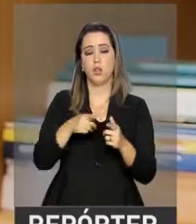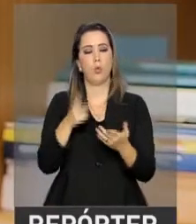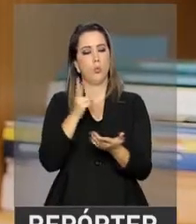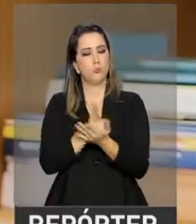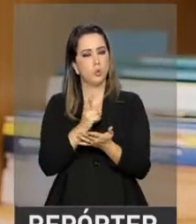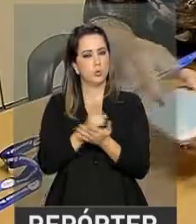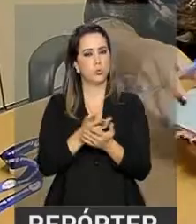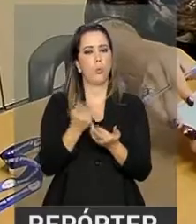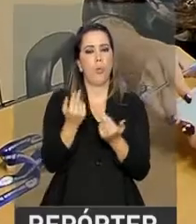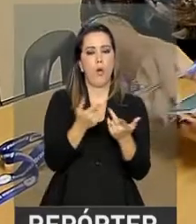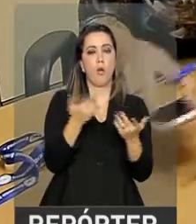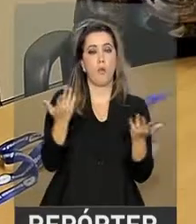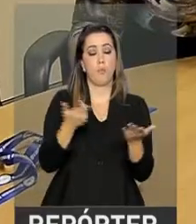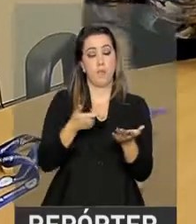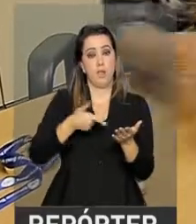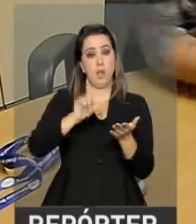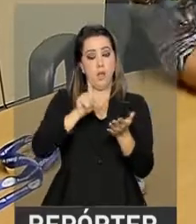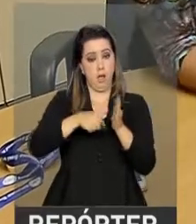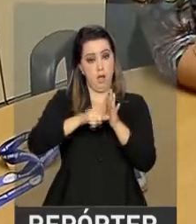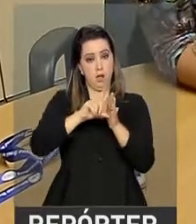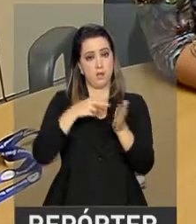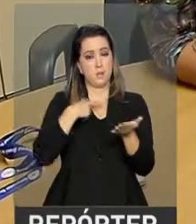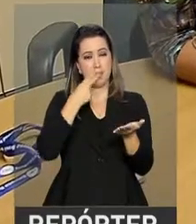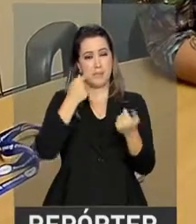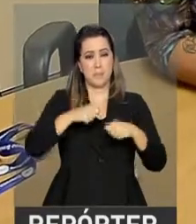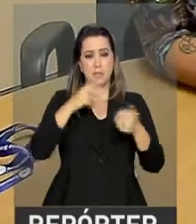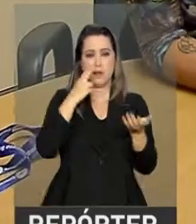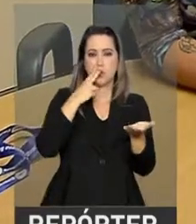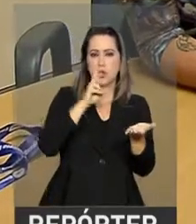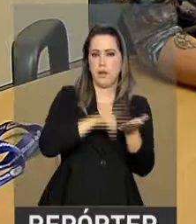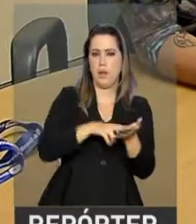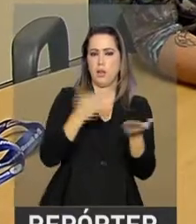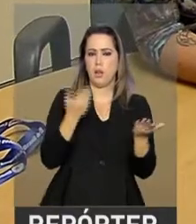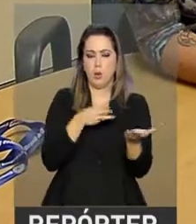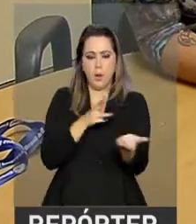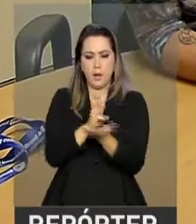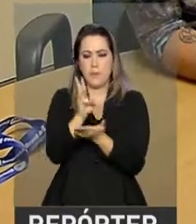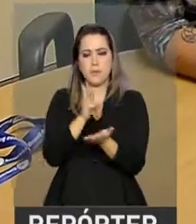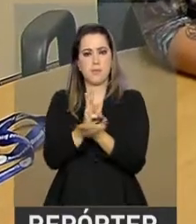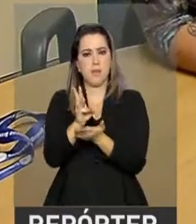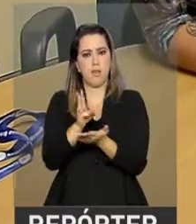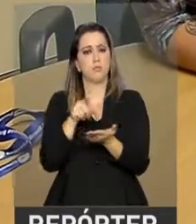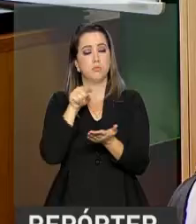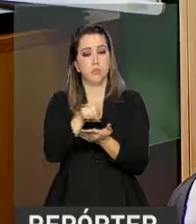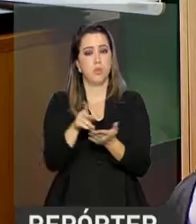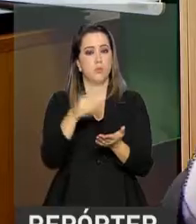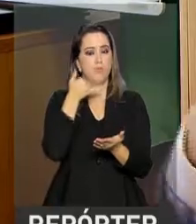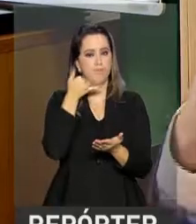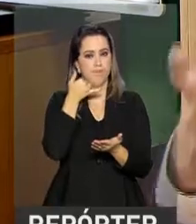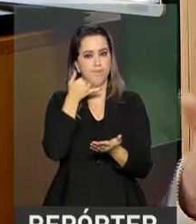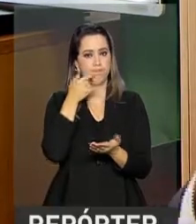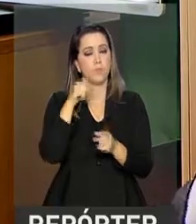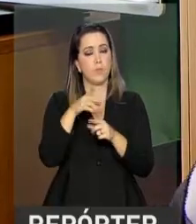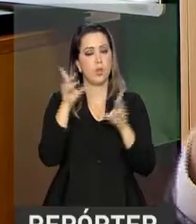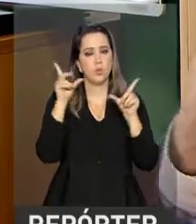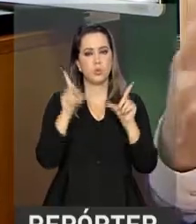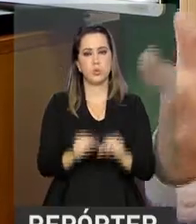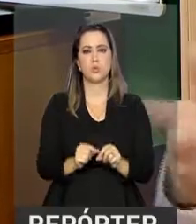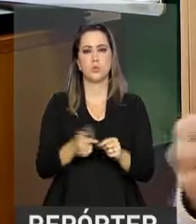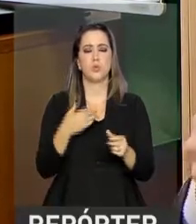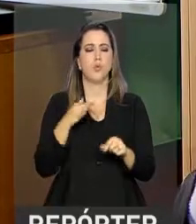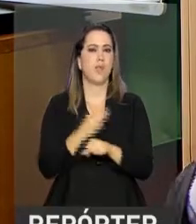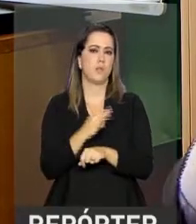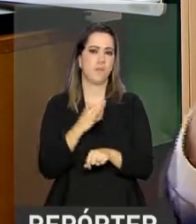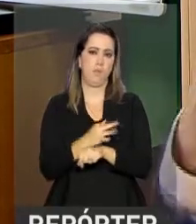feita por carta agora vai poder ser feita por aplicativos de mensagens instantâneas no celular isso deve diminuir a abstenção